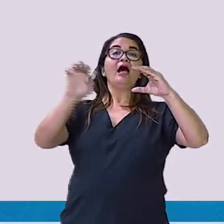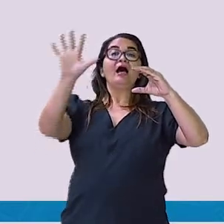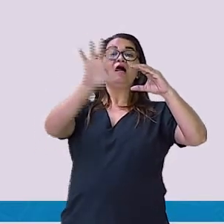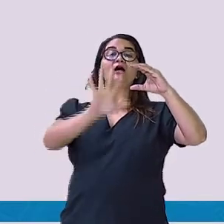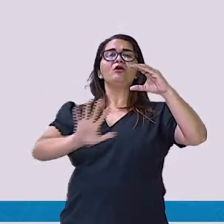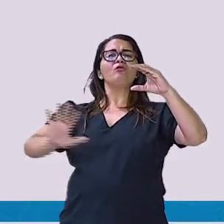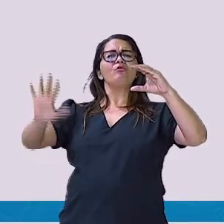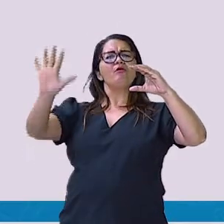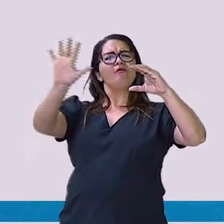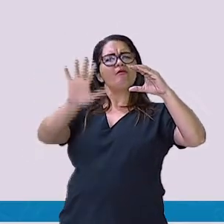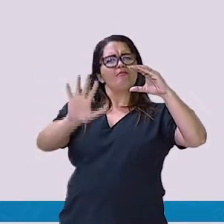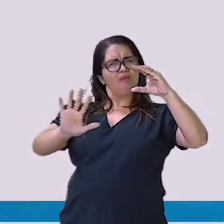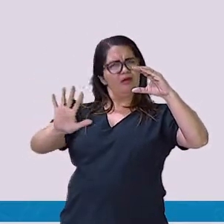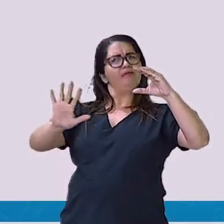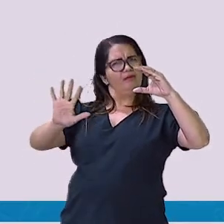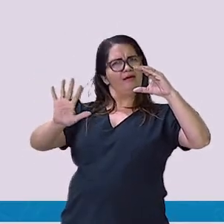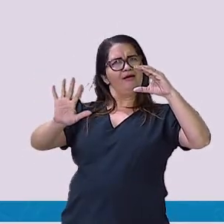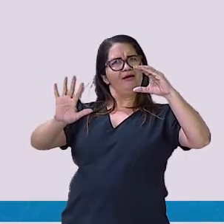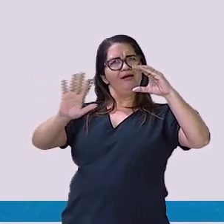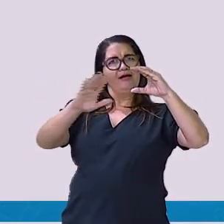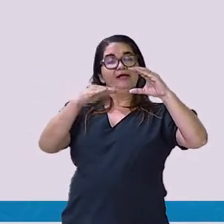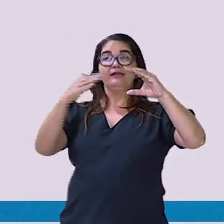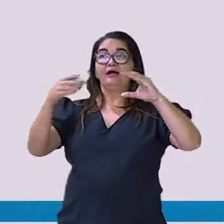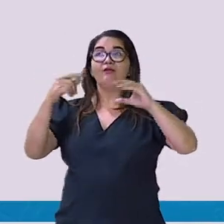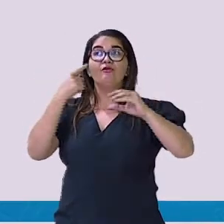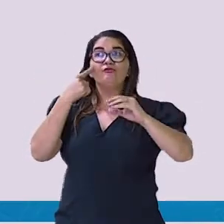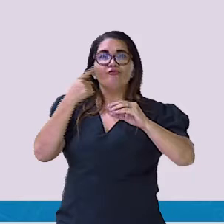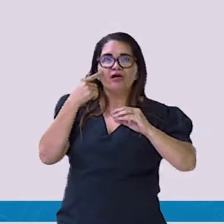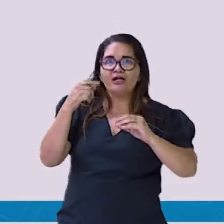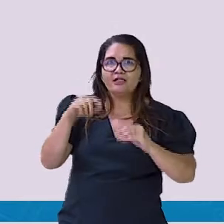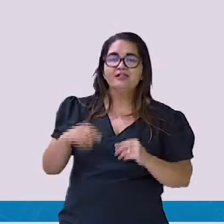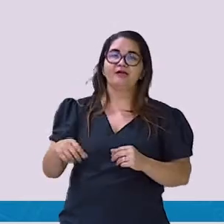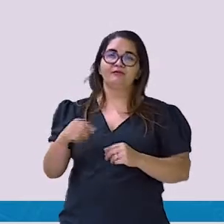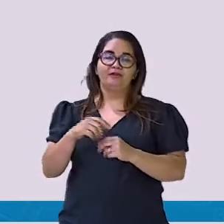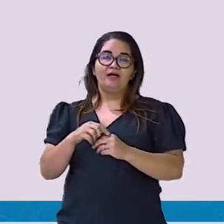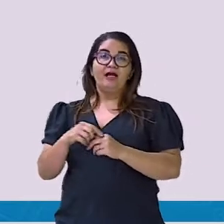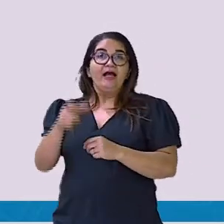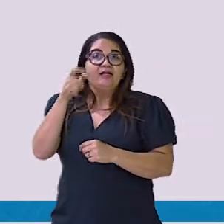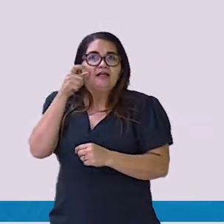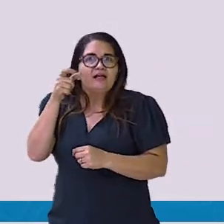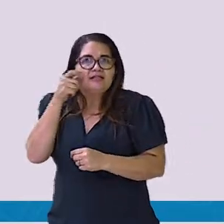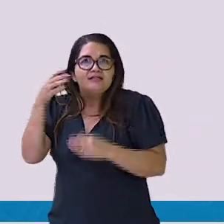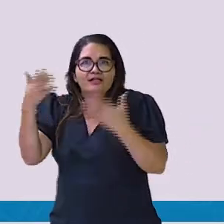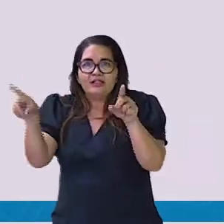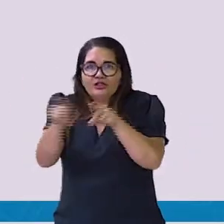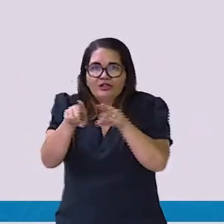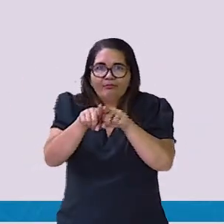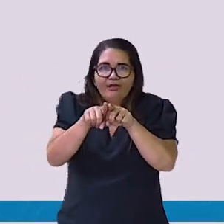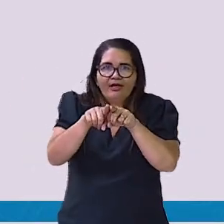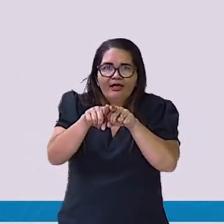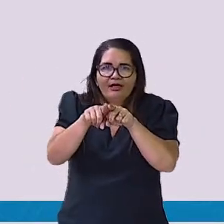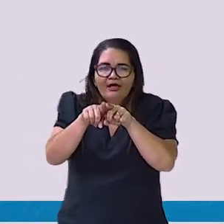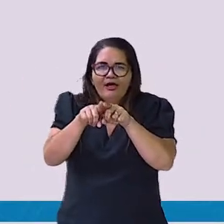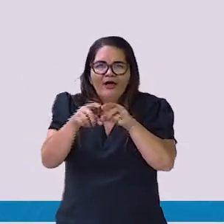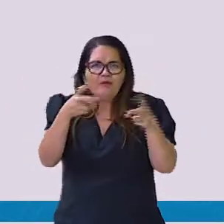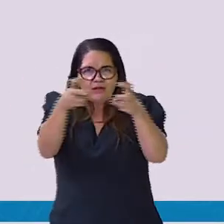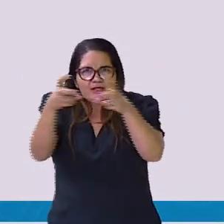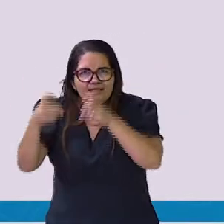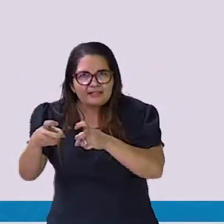E é interessante que também aqui, olha bem, o Brasil, olha aqui, e olha aqui a África.